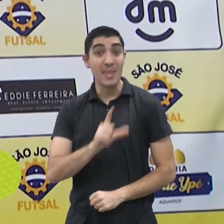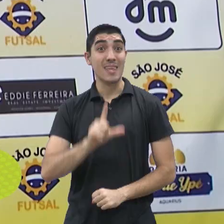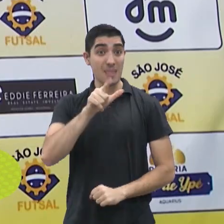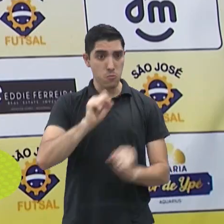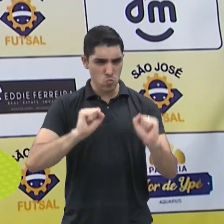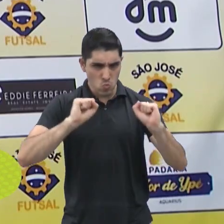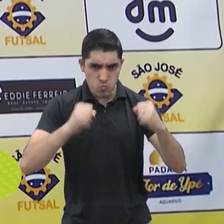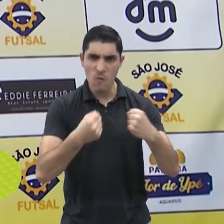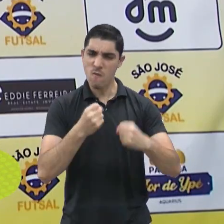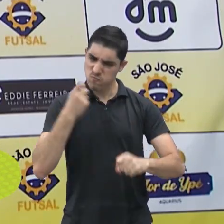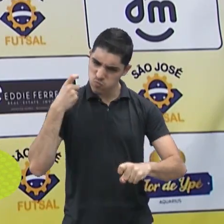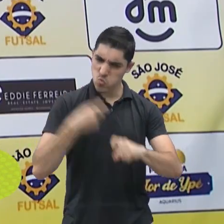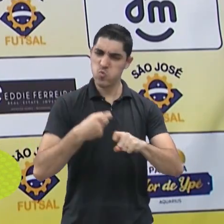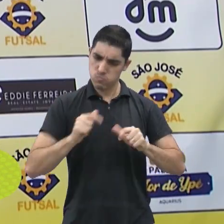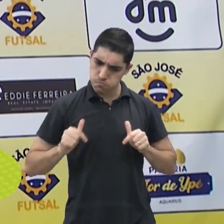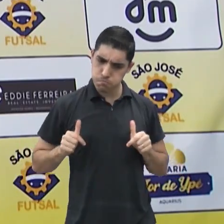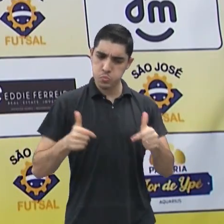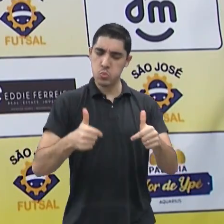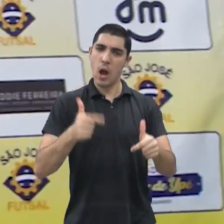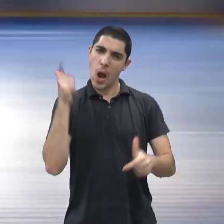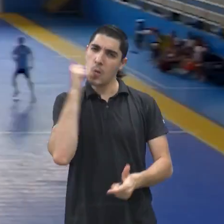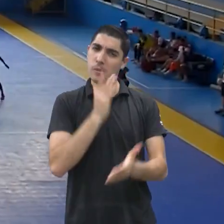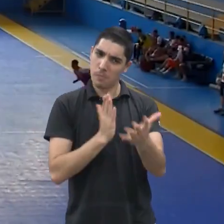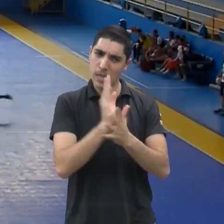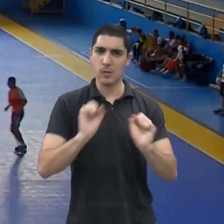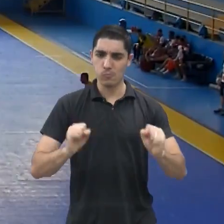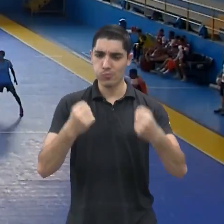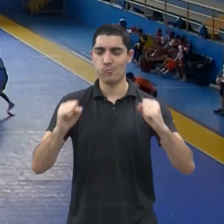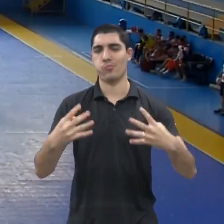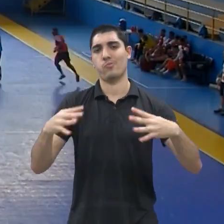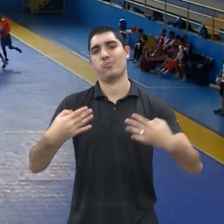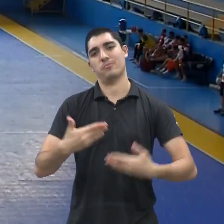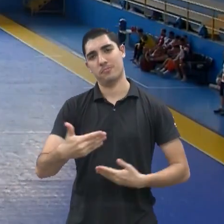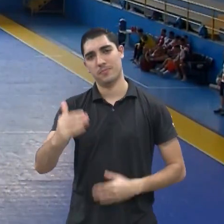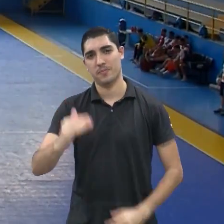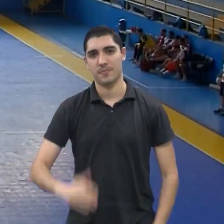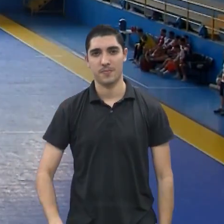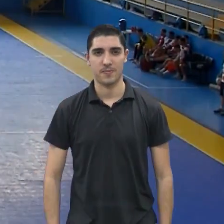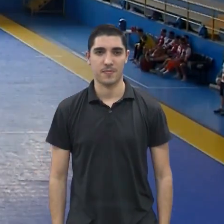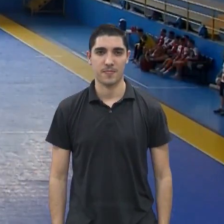forte e, se Deus quiser, classificar e o mais longe possível.